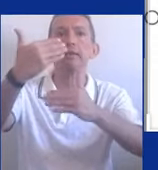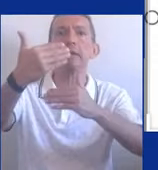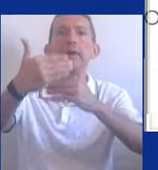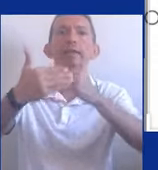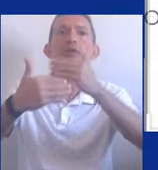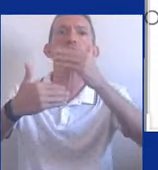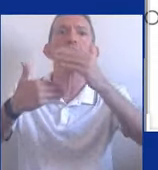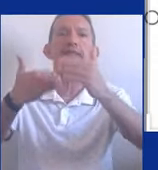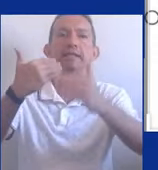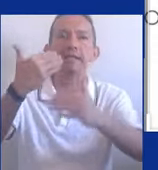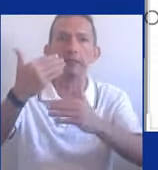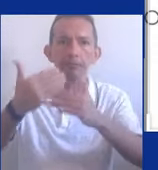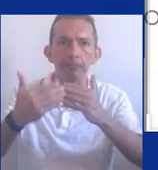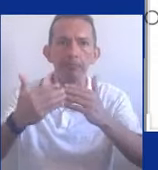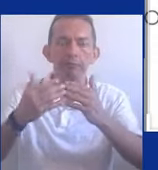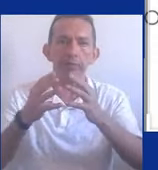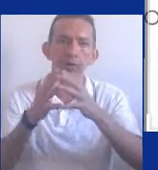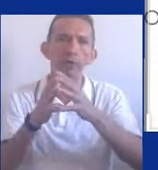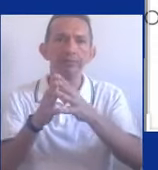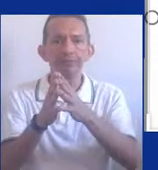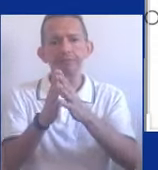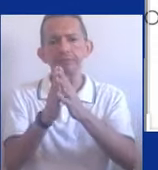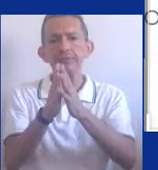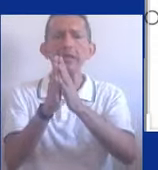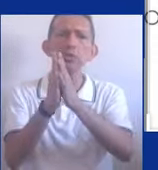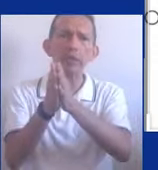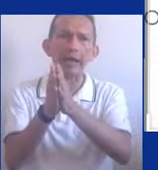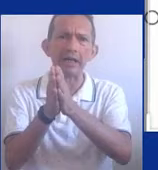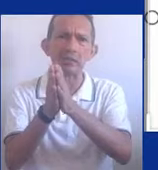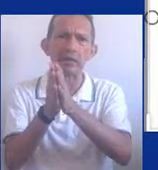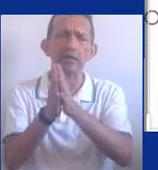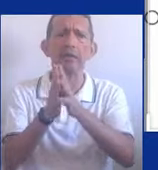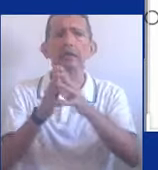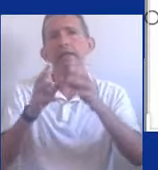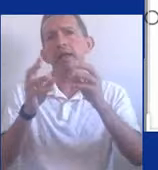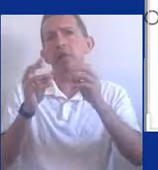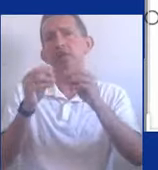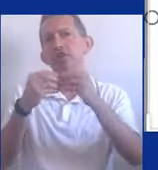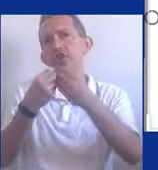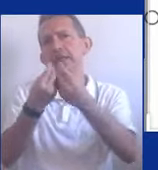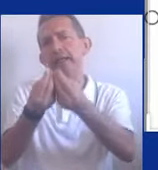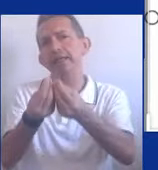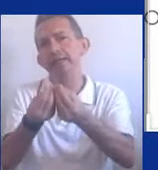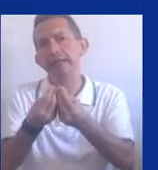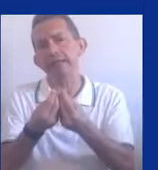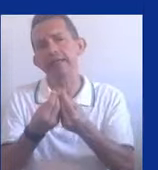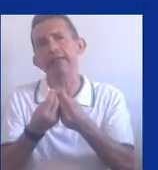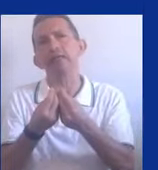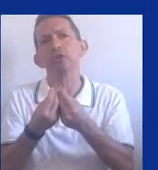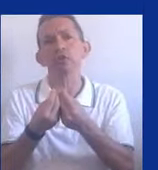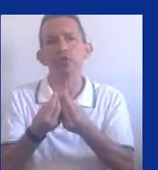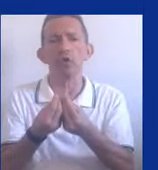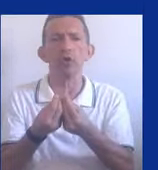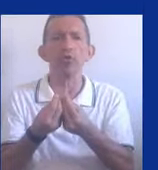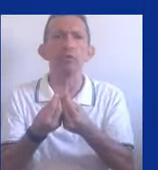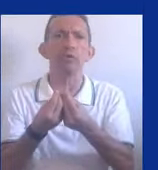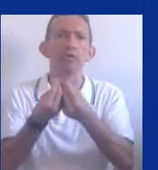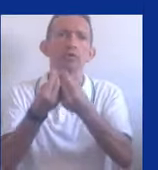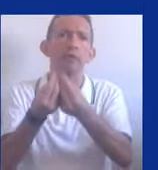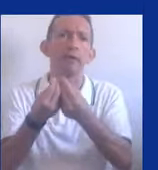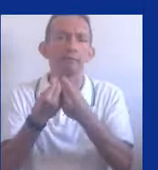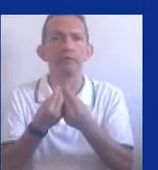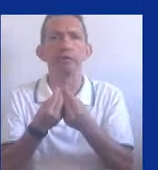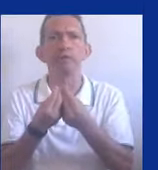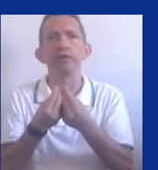camada, chama de camada de solvatação, tá bom? No caso aí, quando a gente analisa esse citossol,